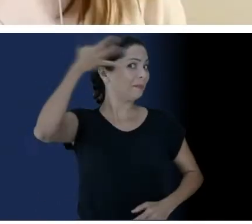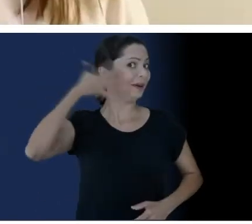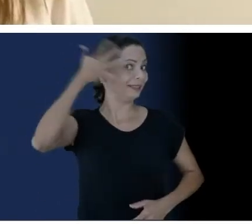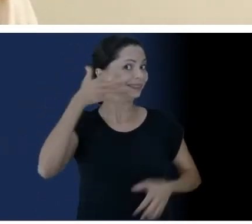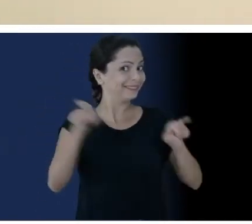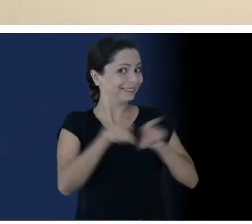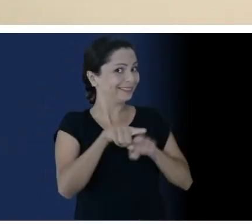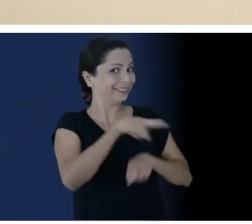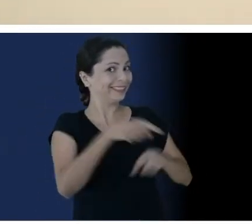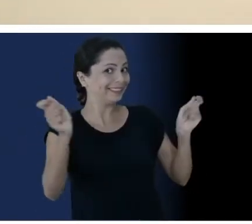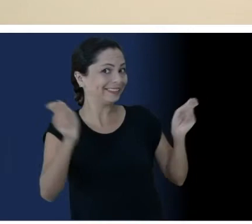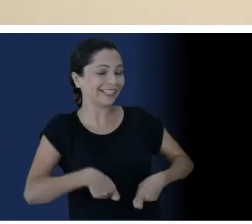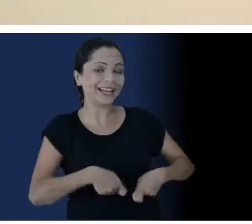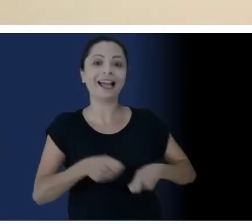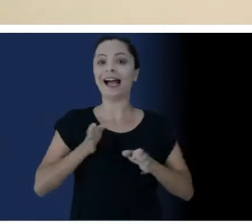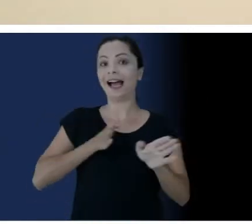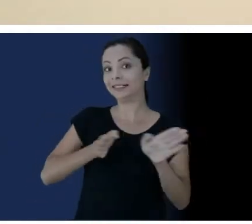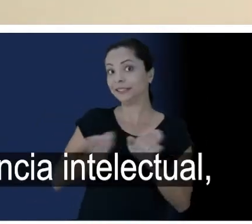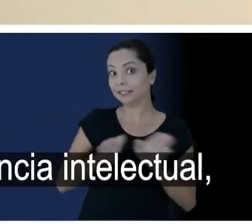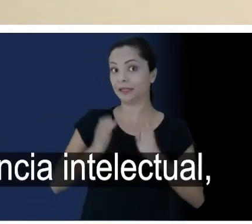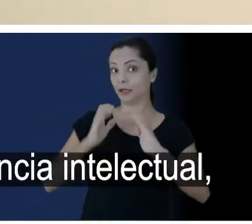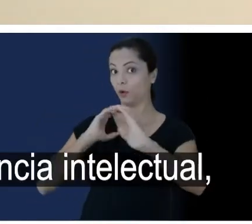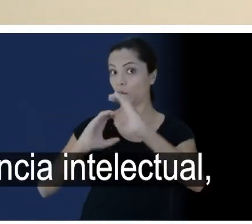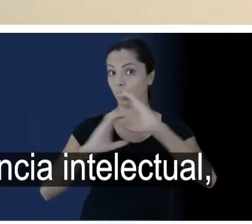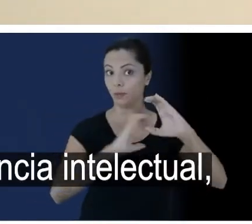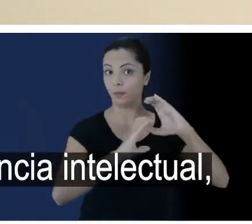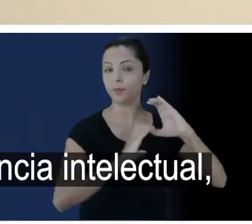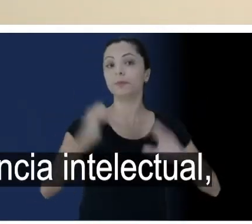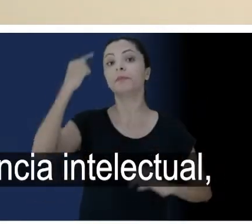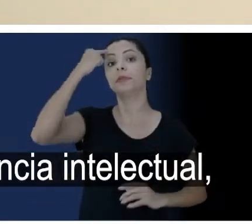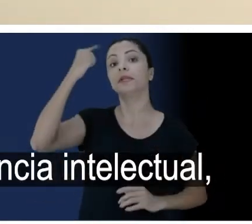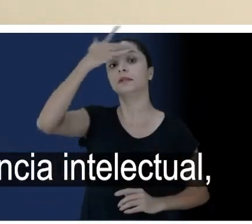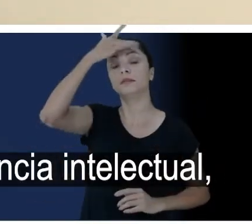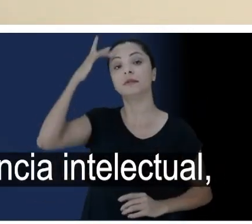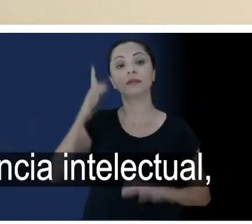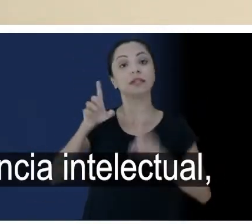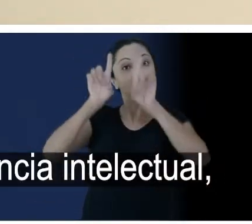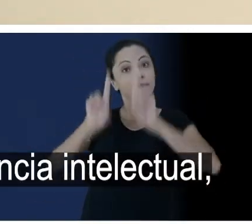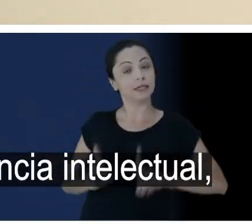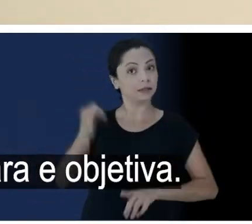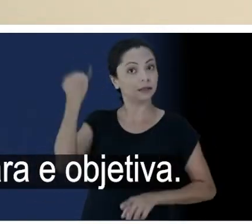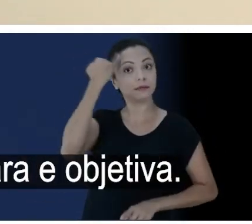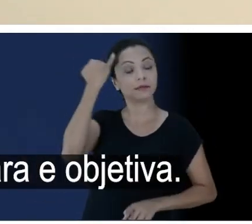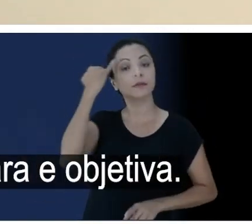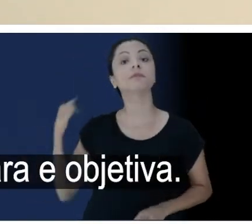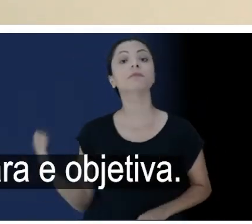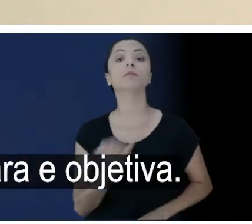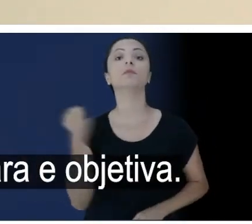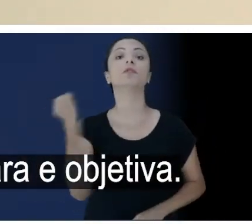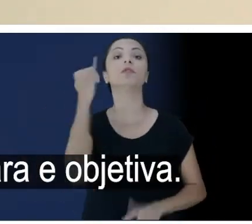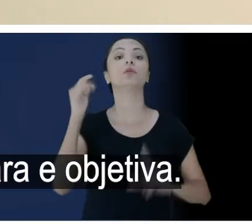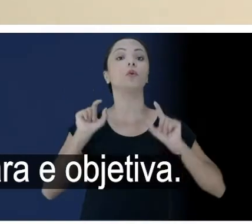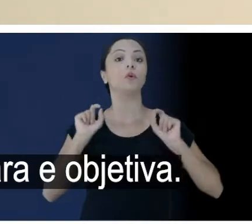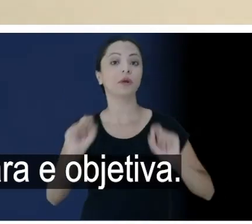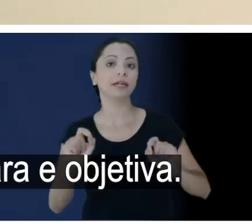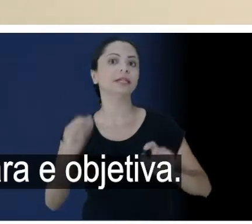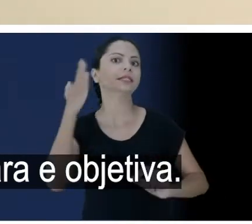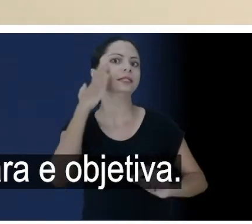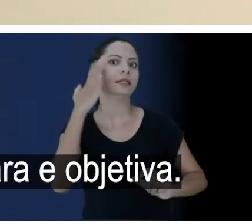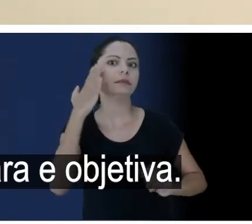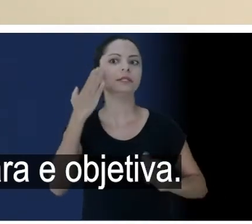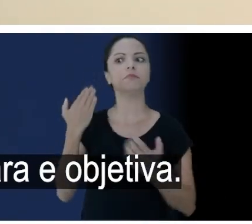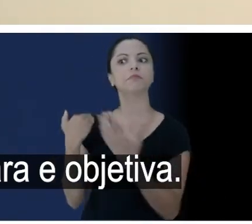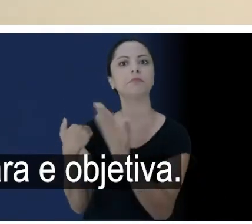palestrante. Acessibilidade comunicacional. Quando falamos sobre o público da pessoa com deficiência intelectual, é muito importante que a nossa comunicação